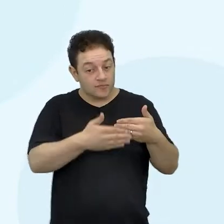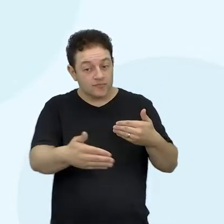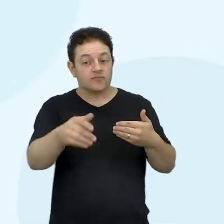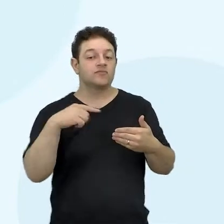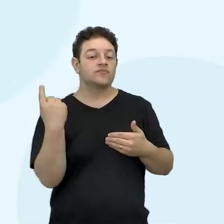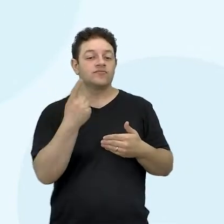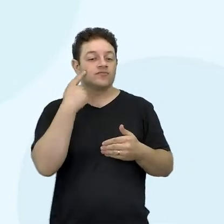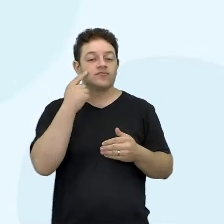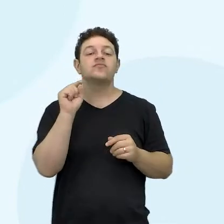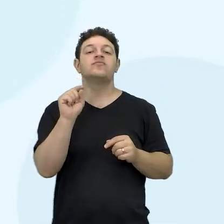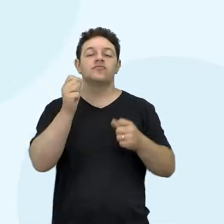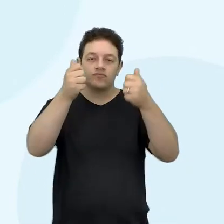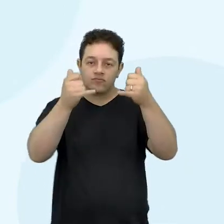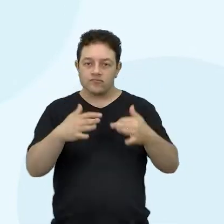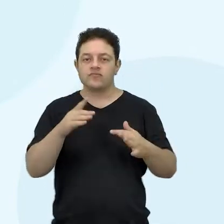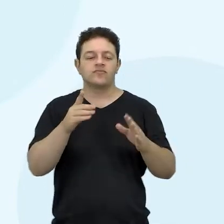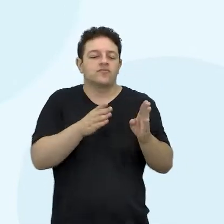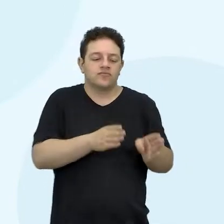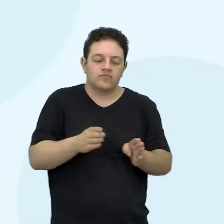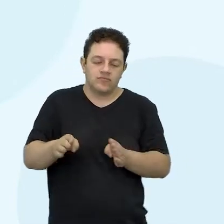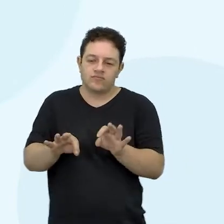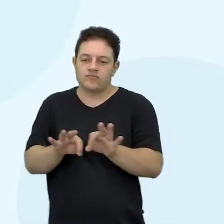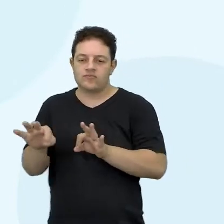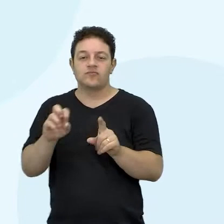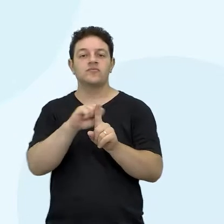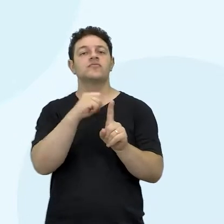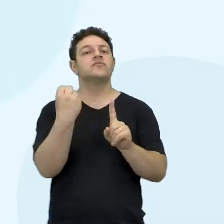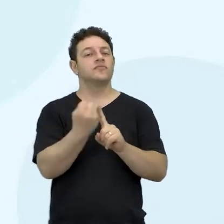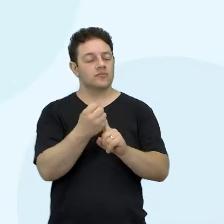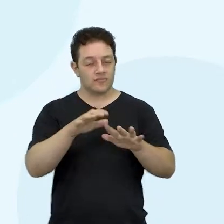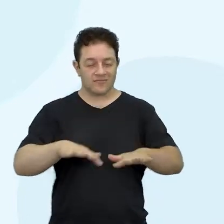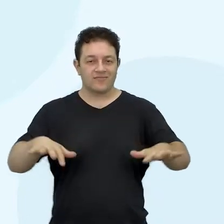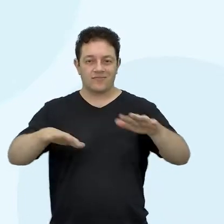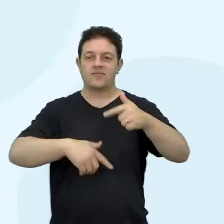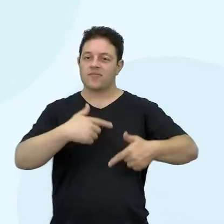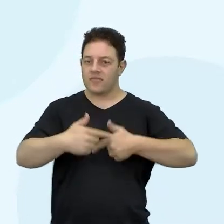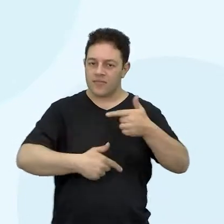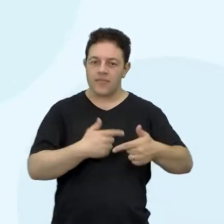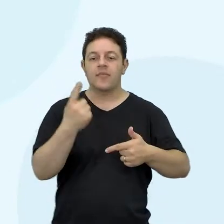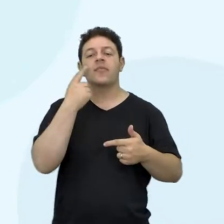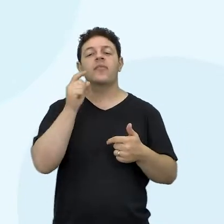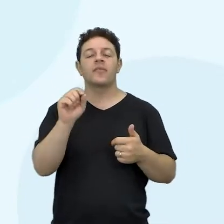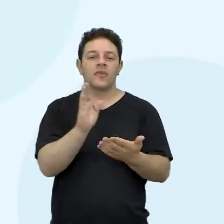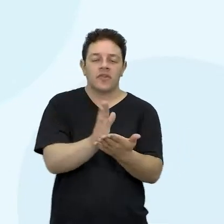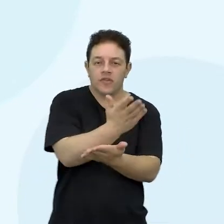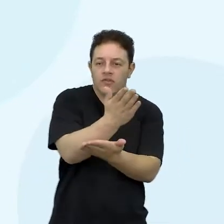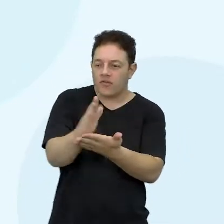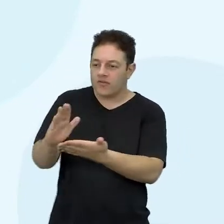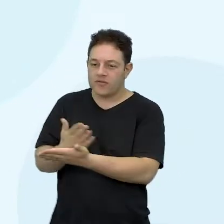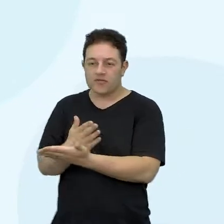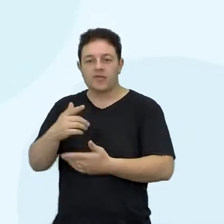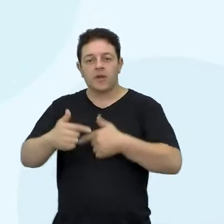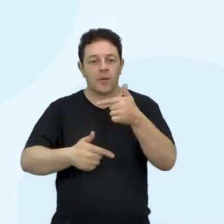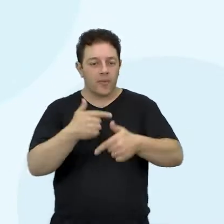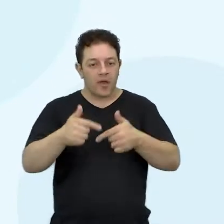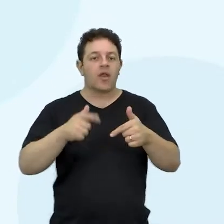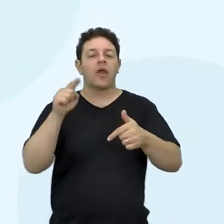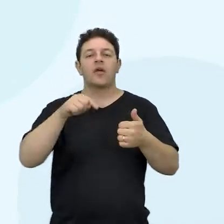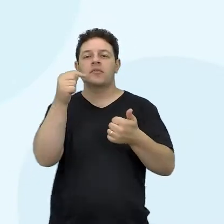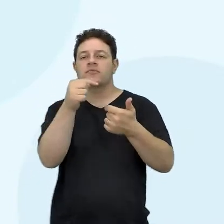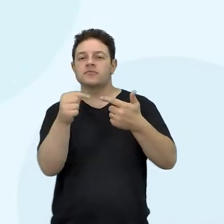a organização social do trabalho, considerando a divisão do trabalho sob os aspectos